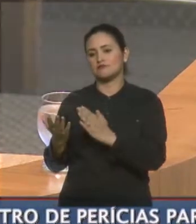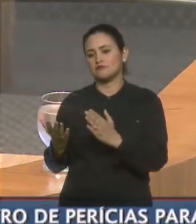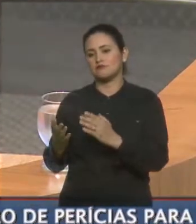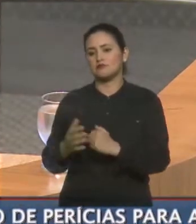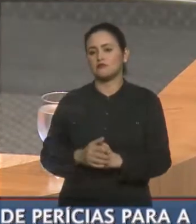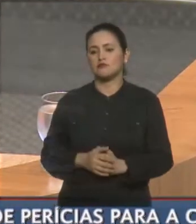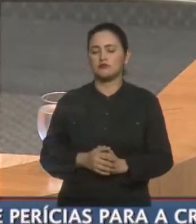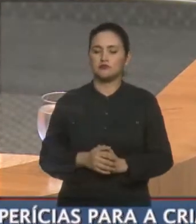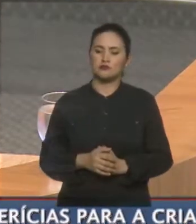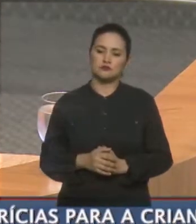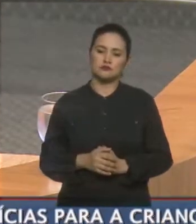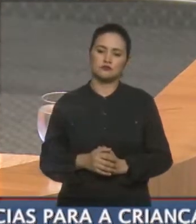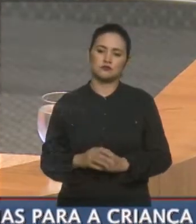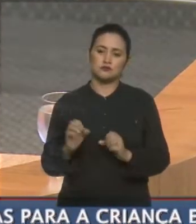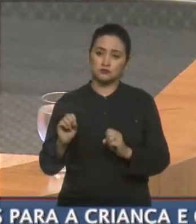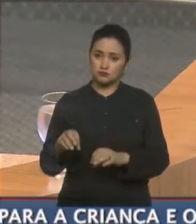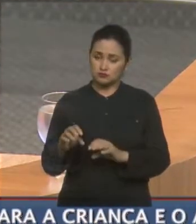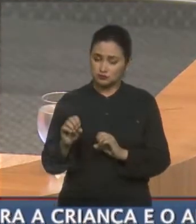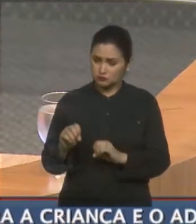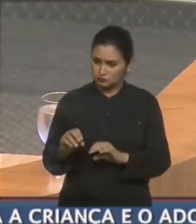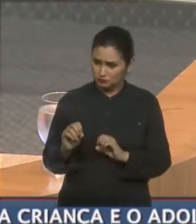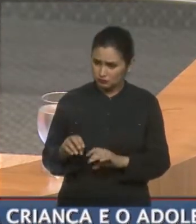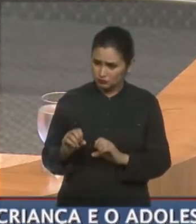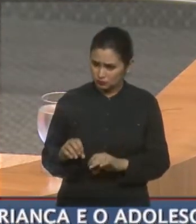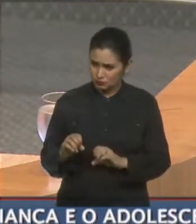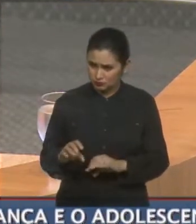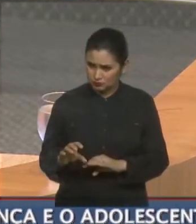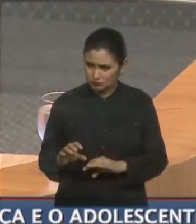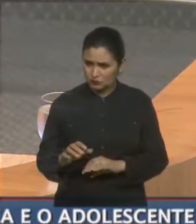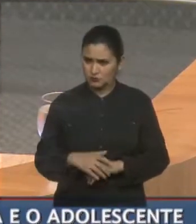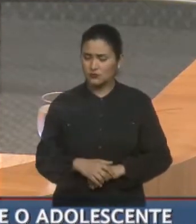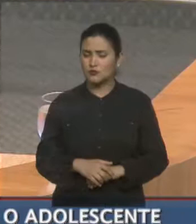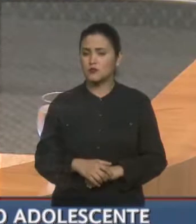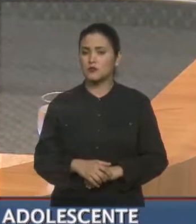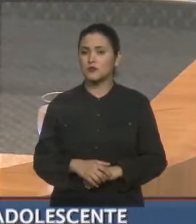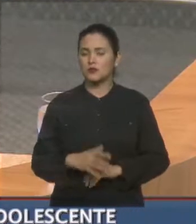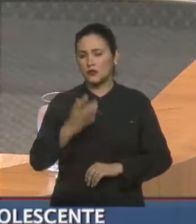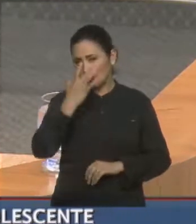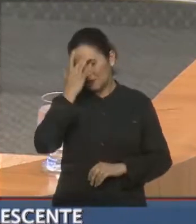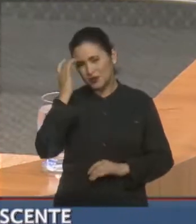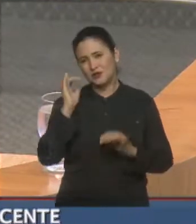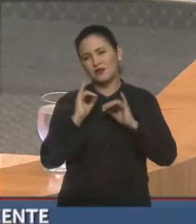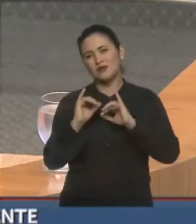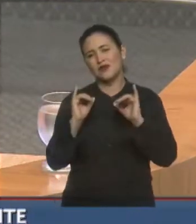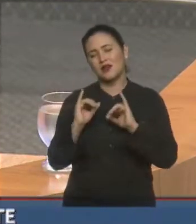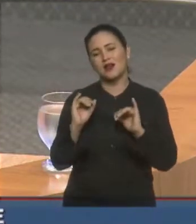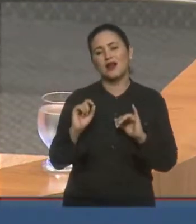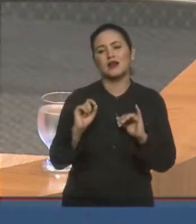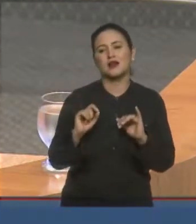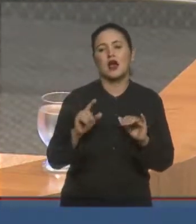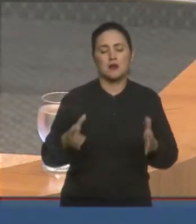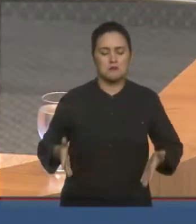educação sexual, ao contrário de que as pessoas alegam, que seria